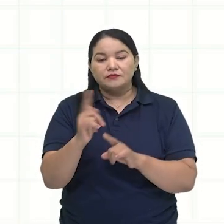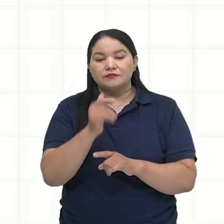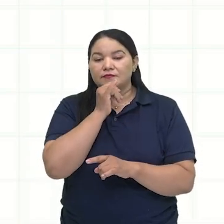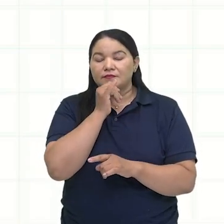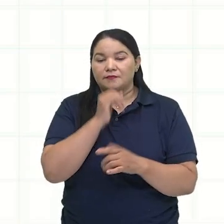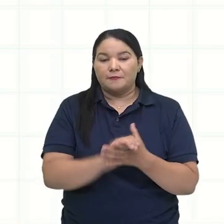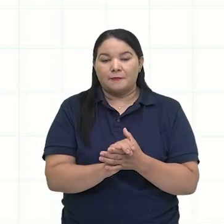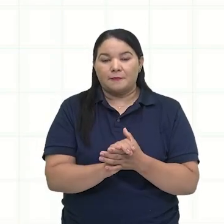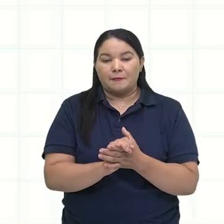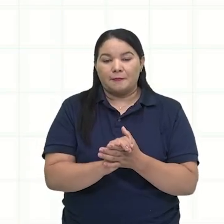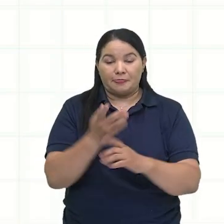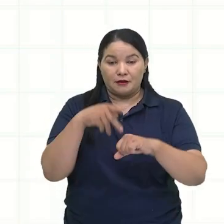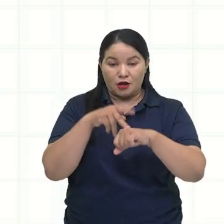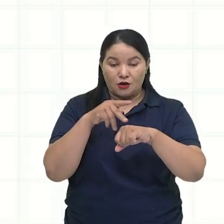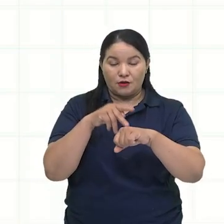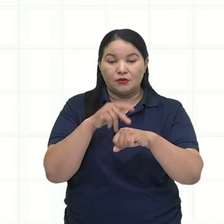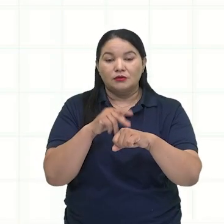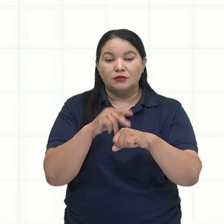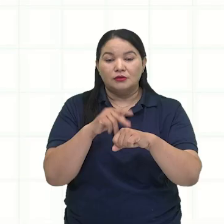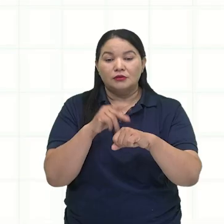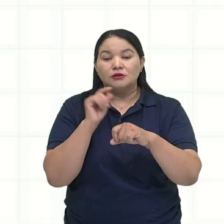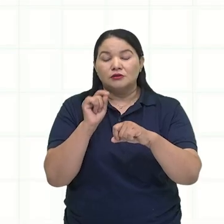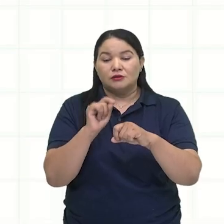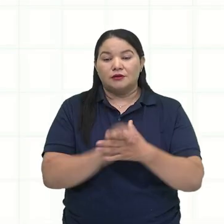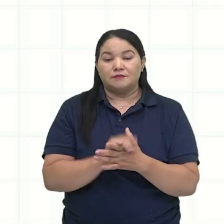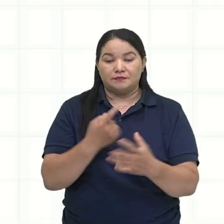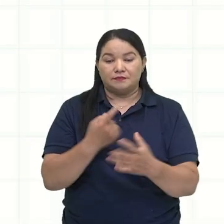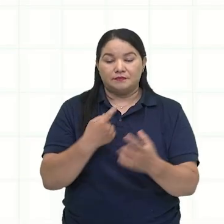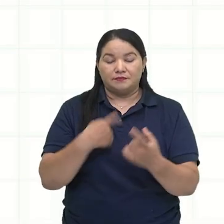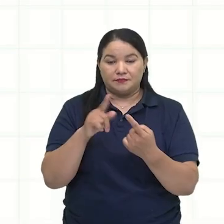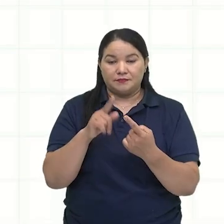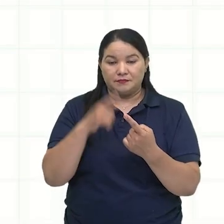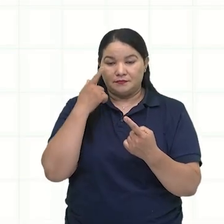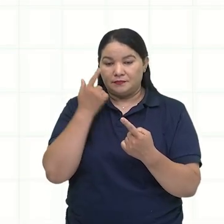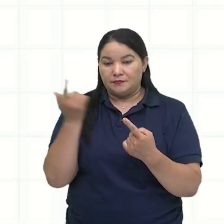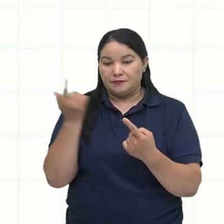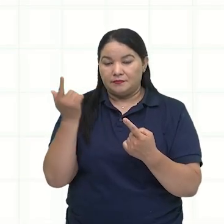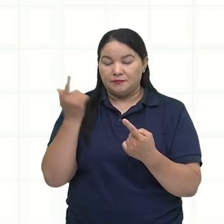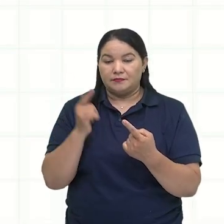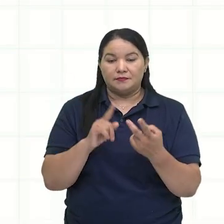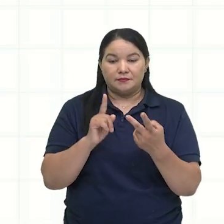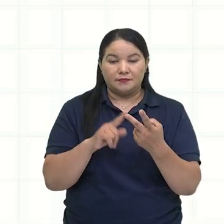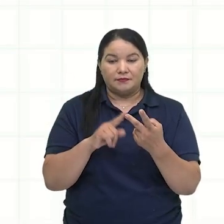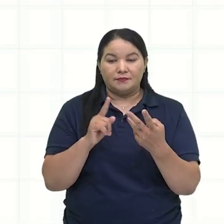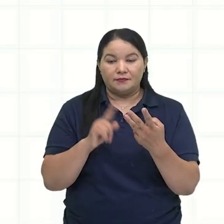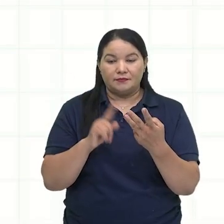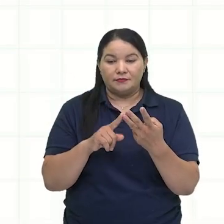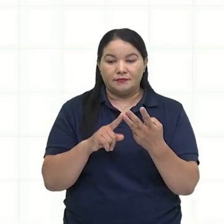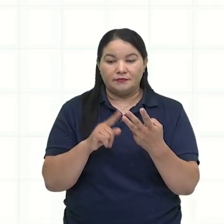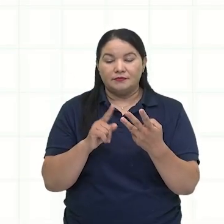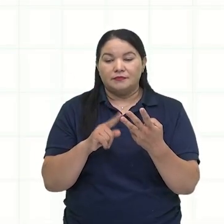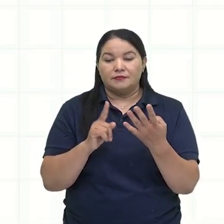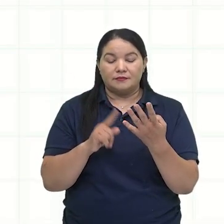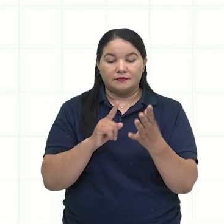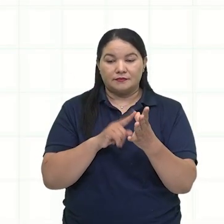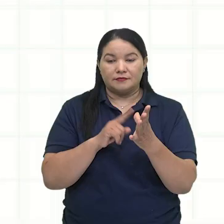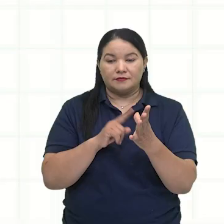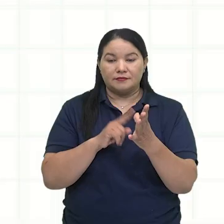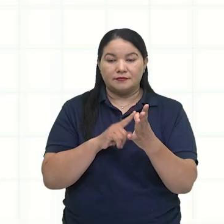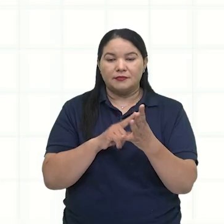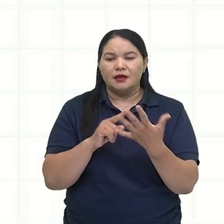dessas rochas extrusivas, o basalto, o riolito,